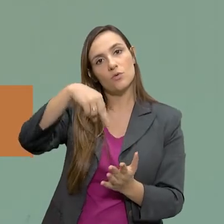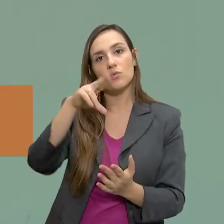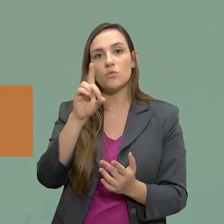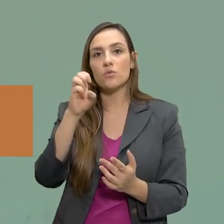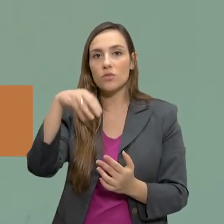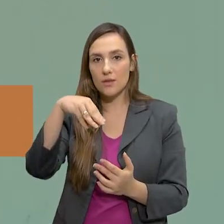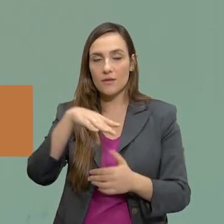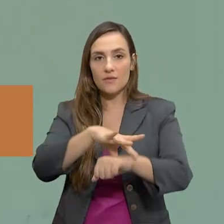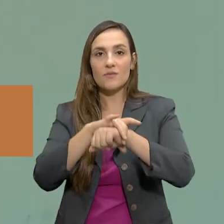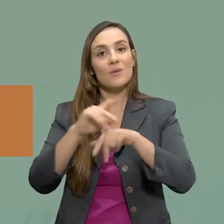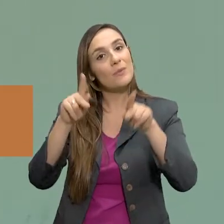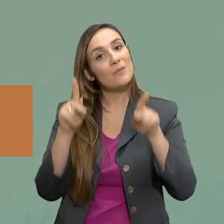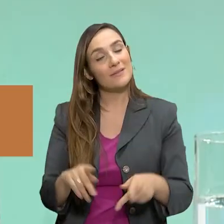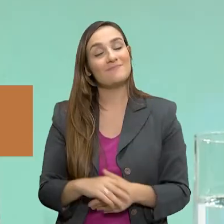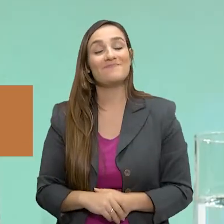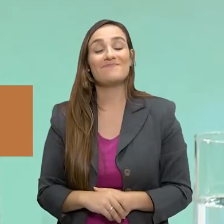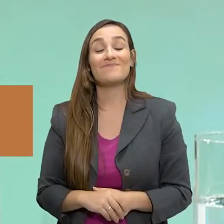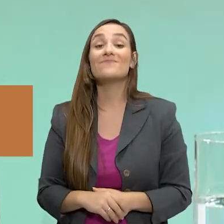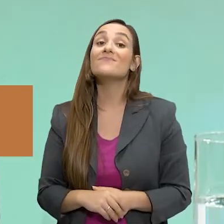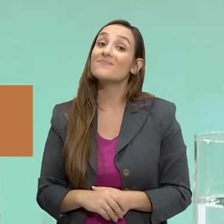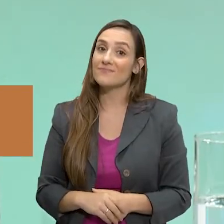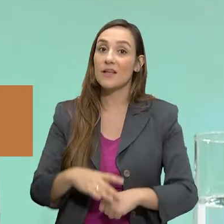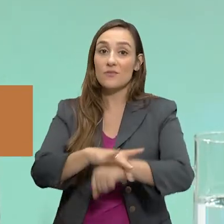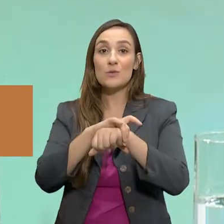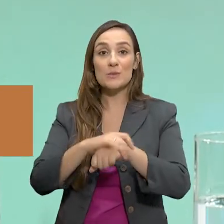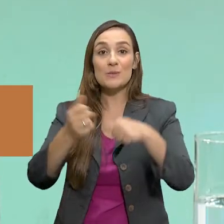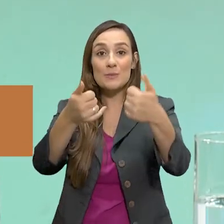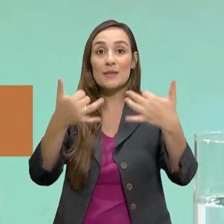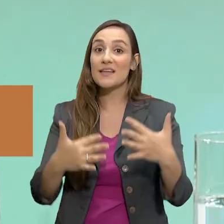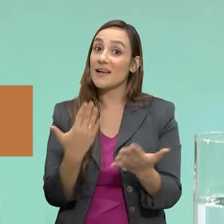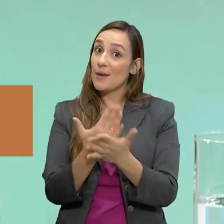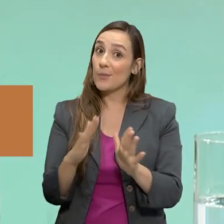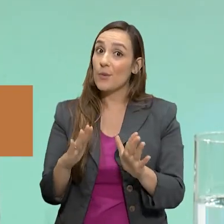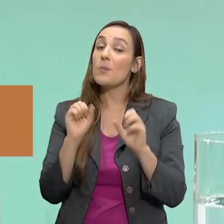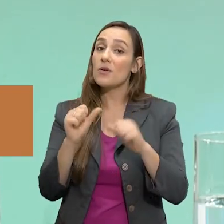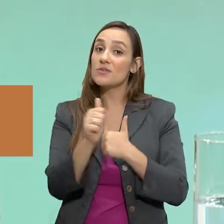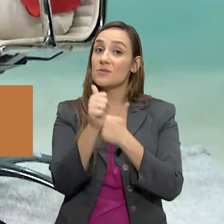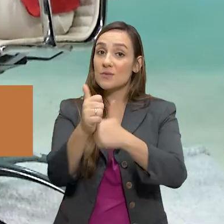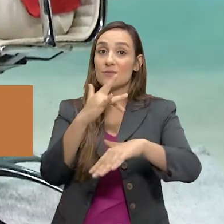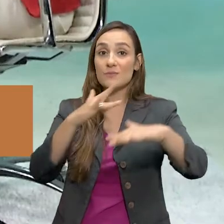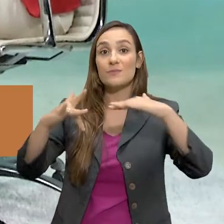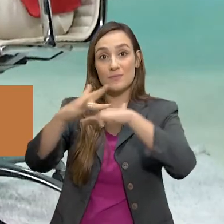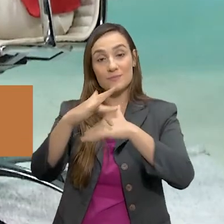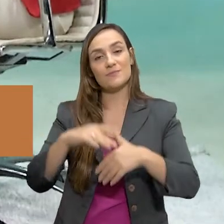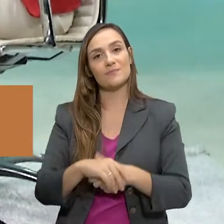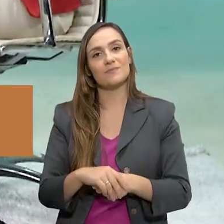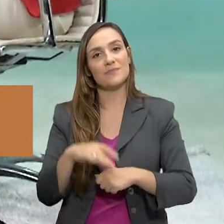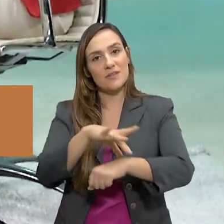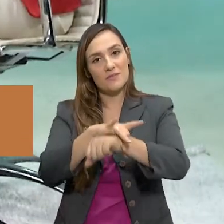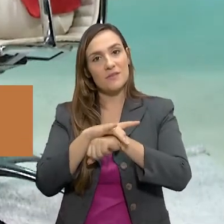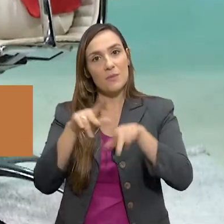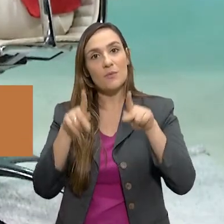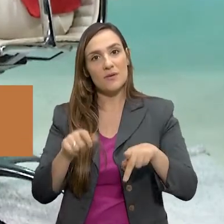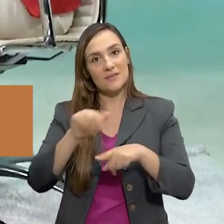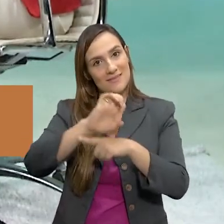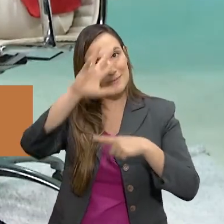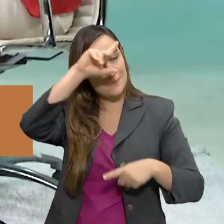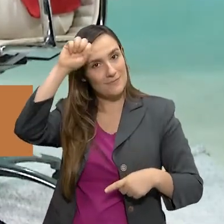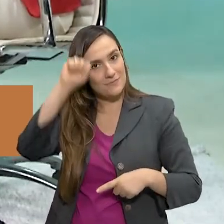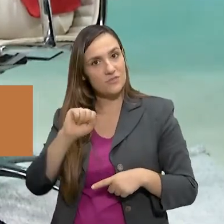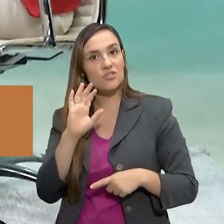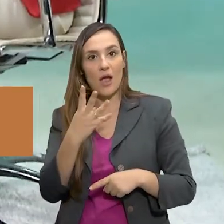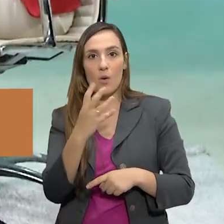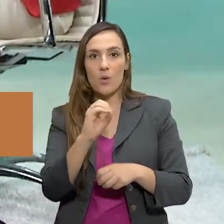do NUDEM, da Defensoria Pública. Defensoria Explica fica por aqui. Nos sigam nas redes sociais. Defensoria